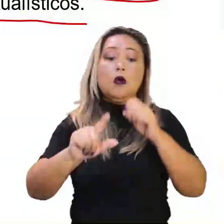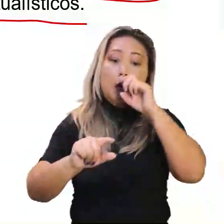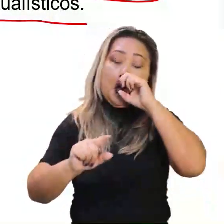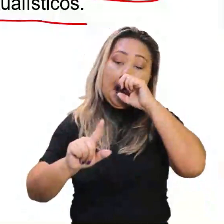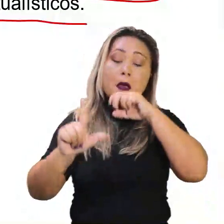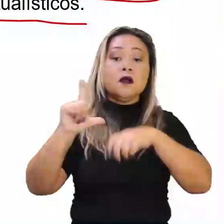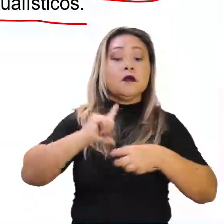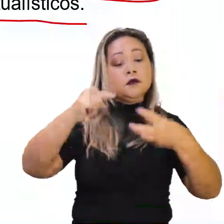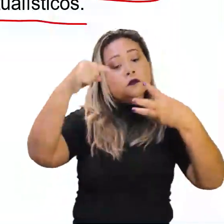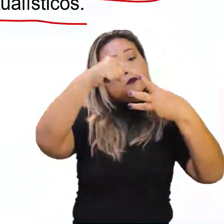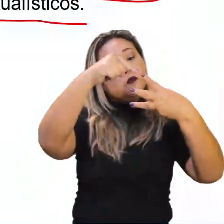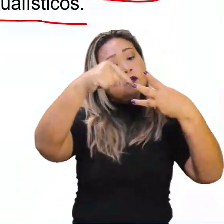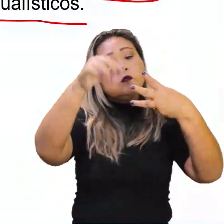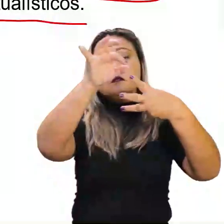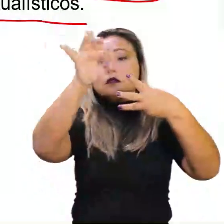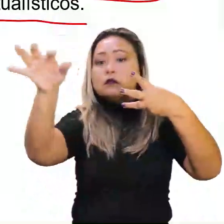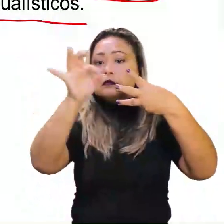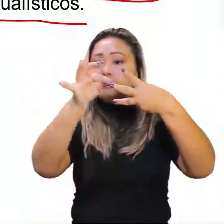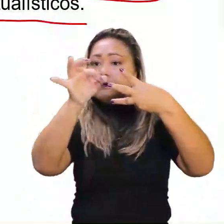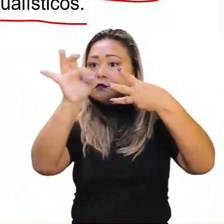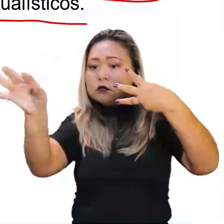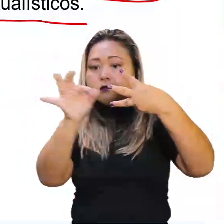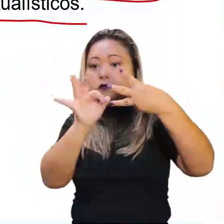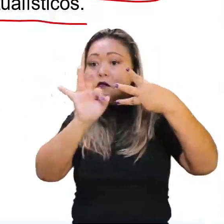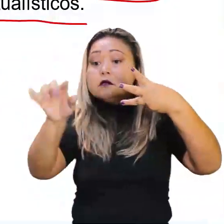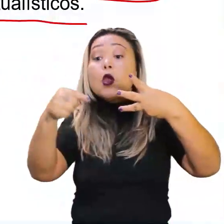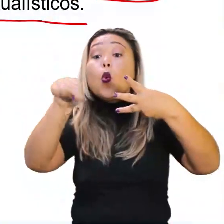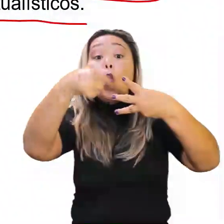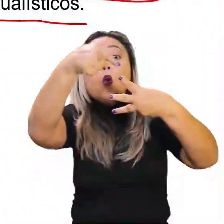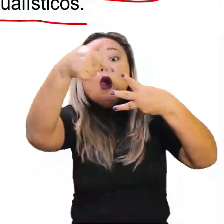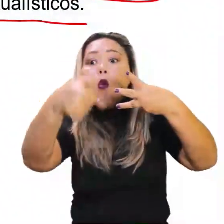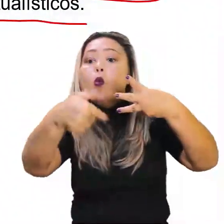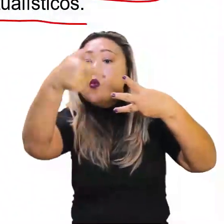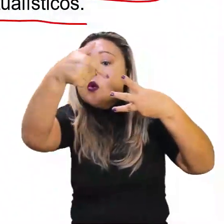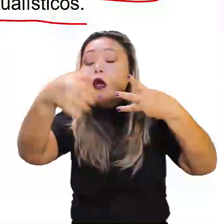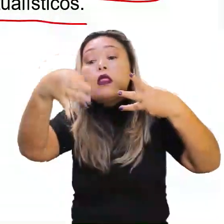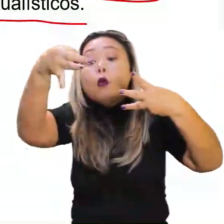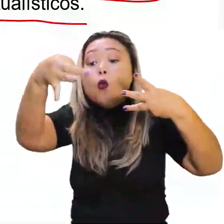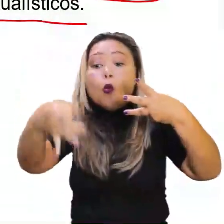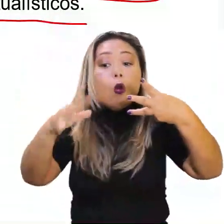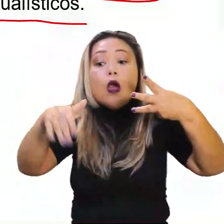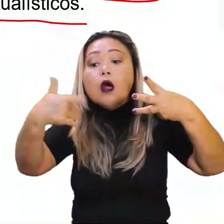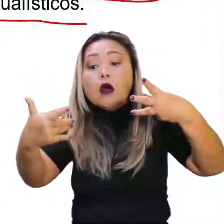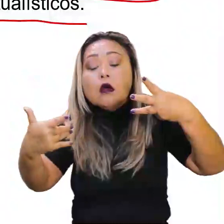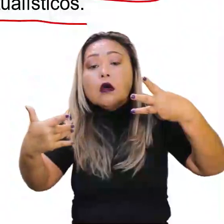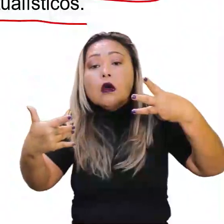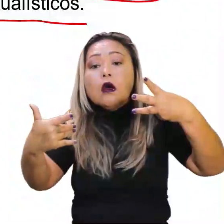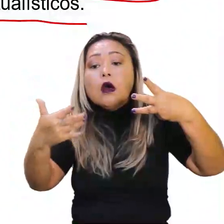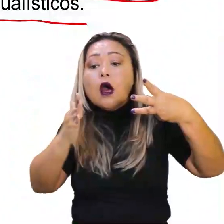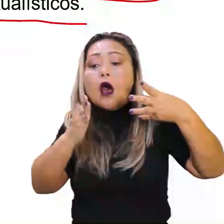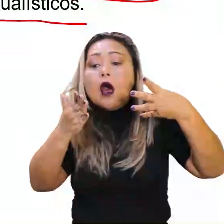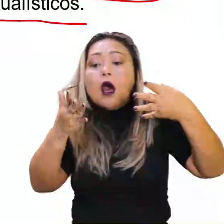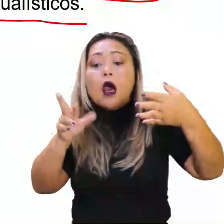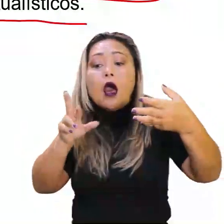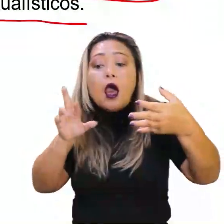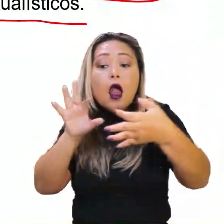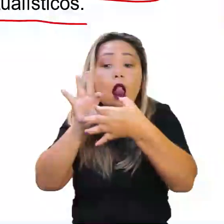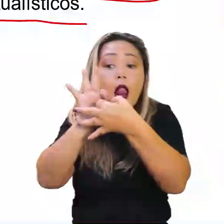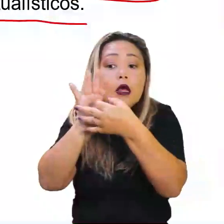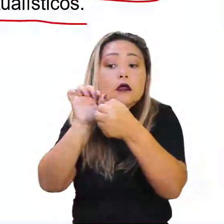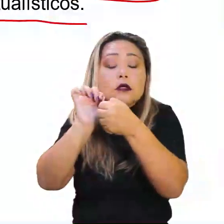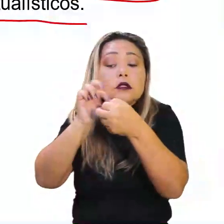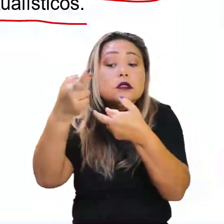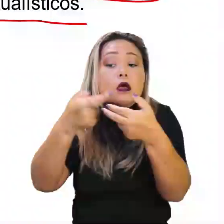Então, temos essas 3 afirmativas aí, e quais dessas estão corretas em relação à arte